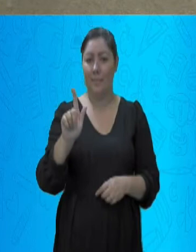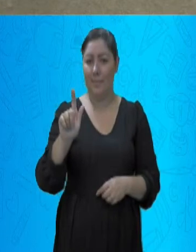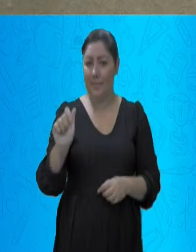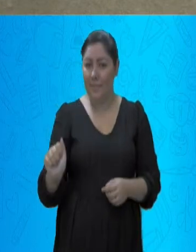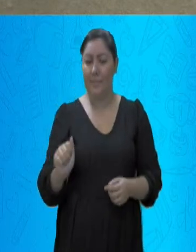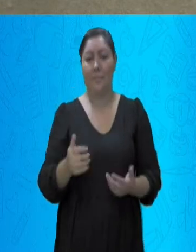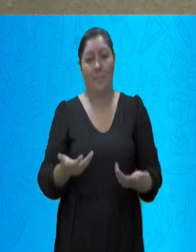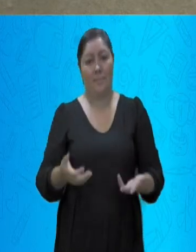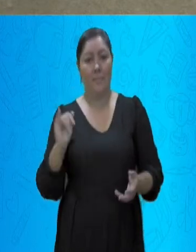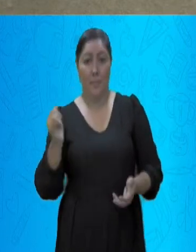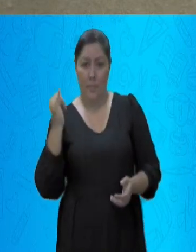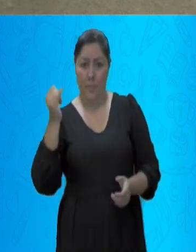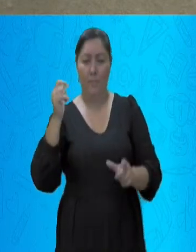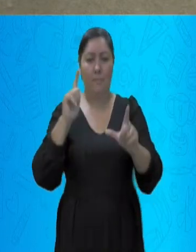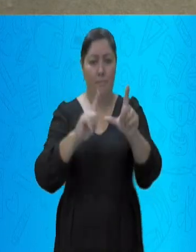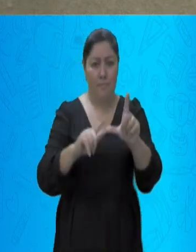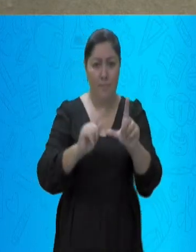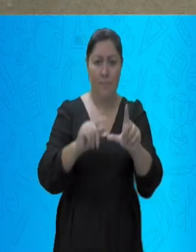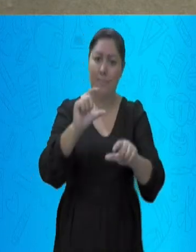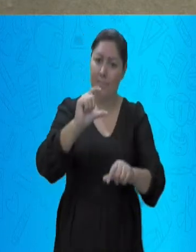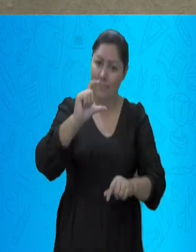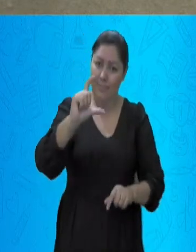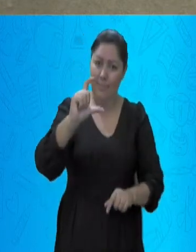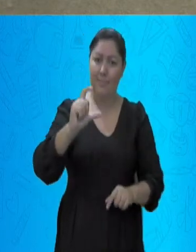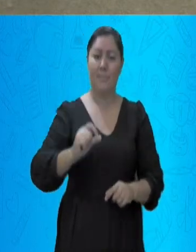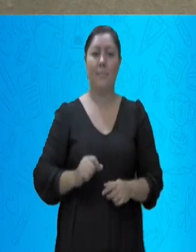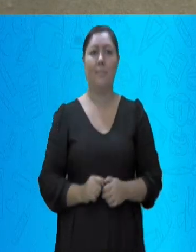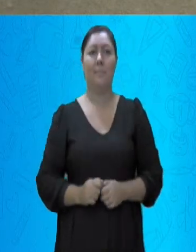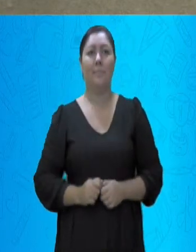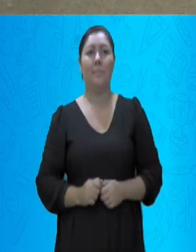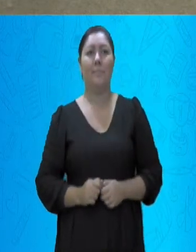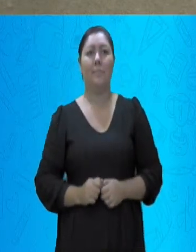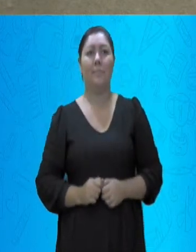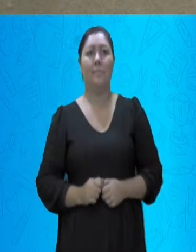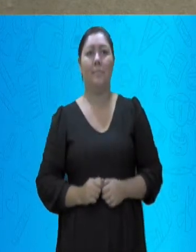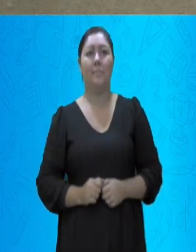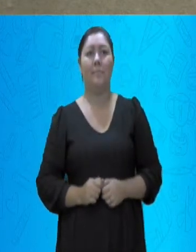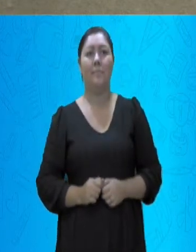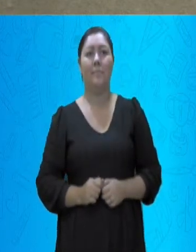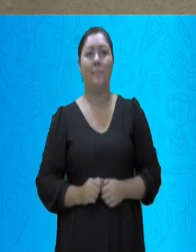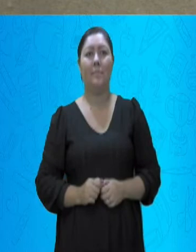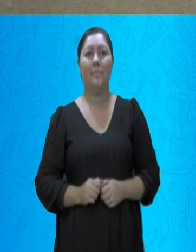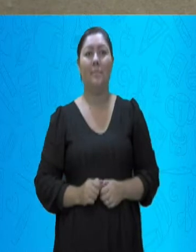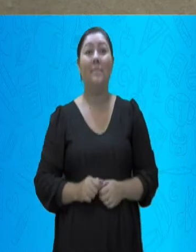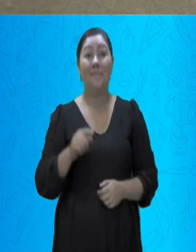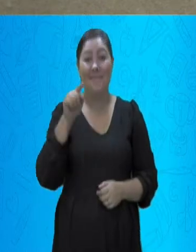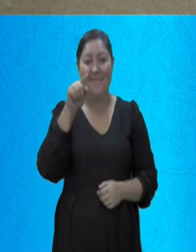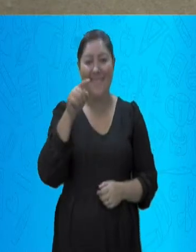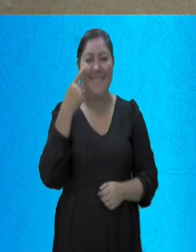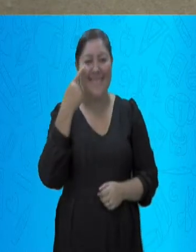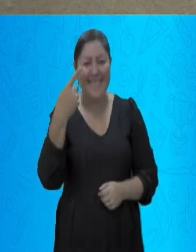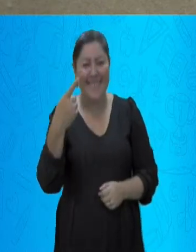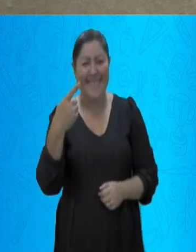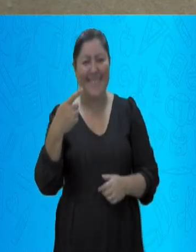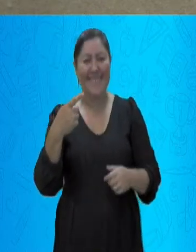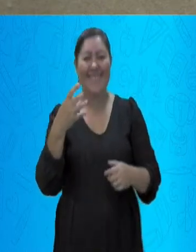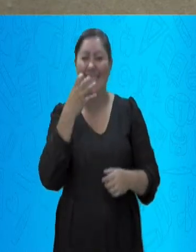portanto, letra maiúscula para escrever o substantivo próprio. Aí o dog, né?